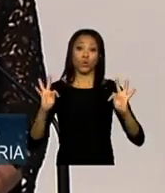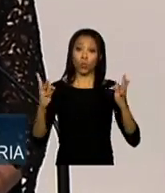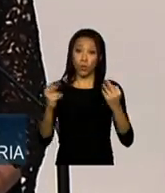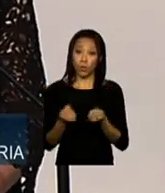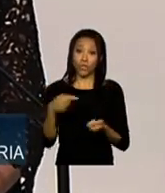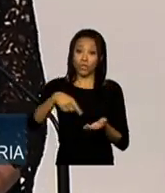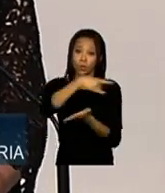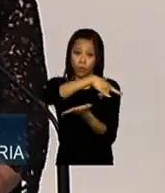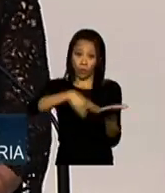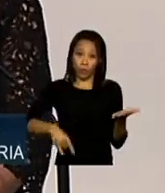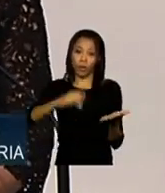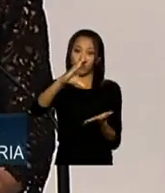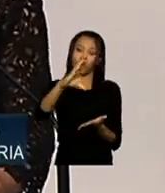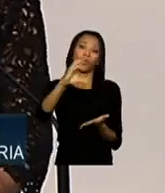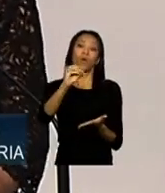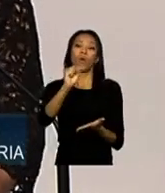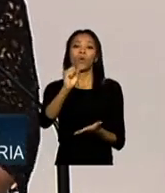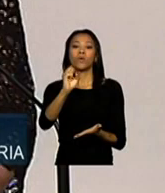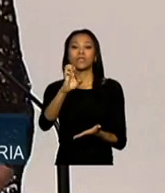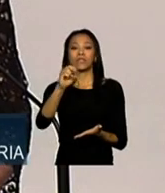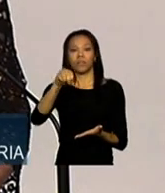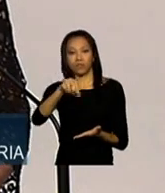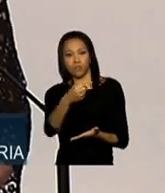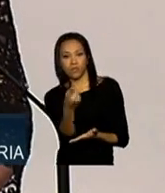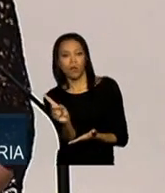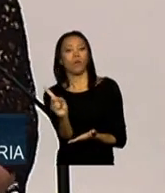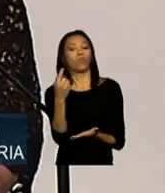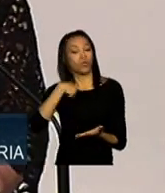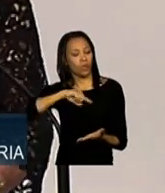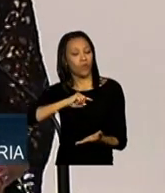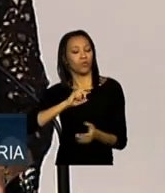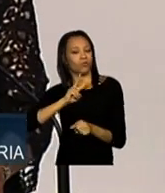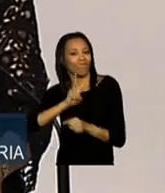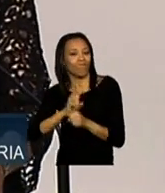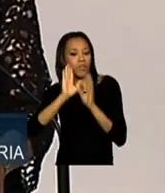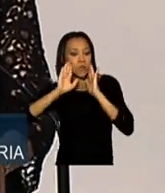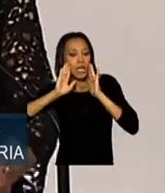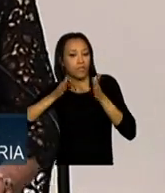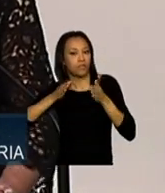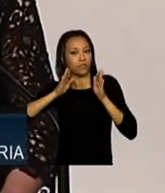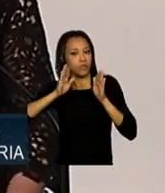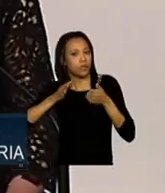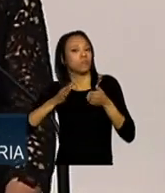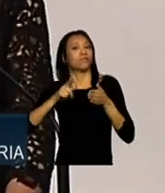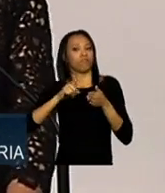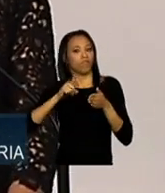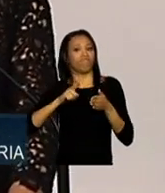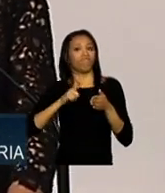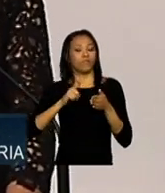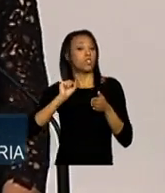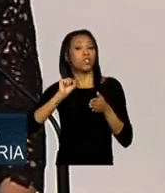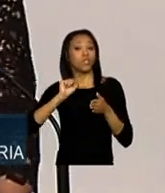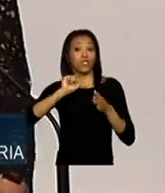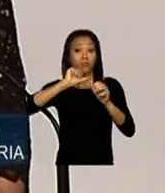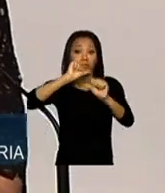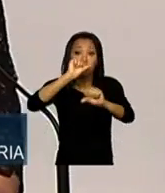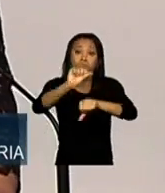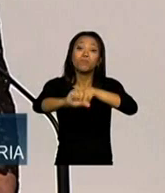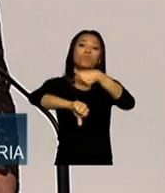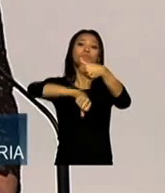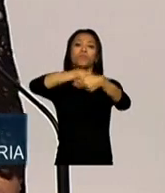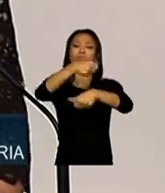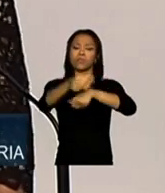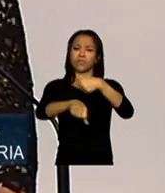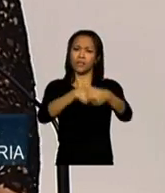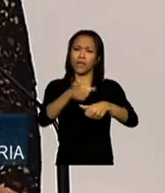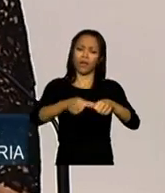concessões me permitem afirmar que estamos cuidando com atenção e celeridade de mudar as condições da